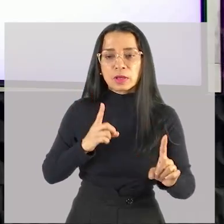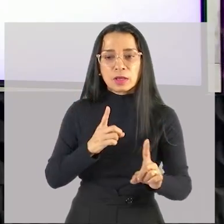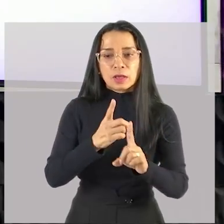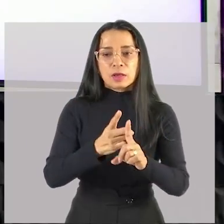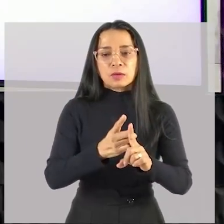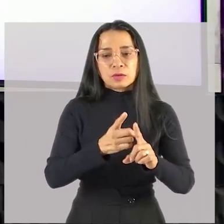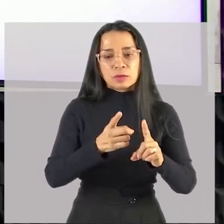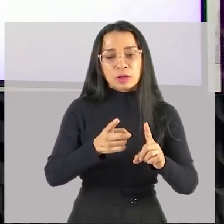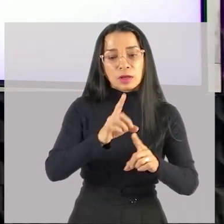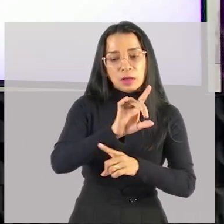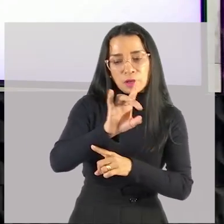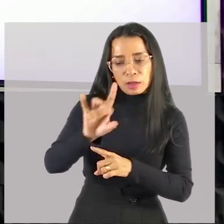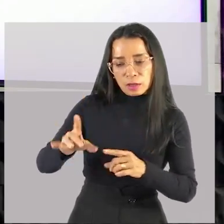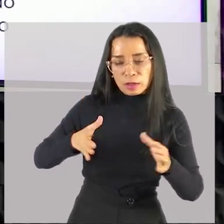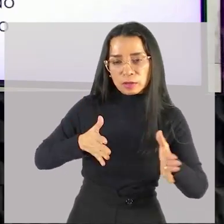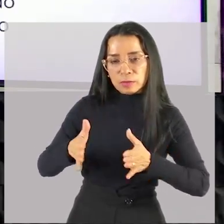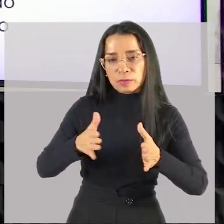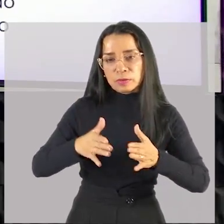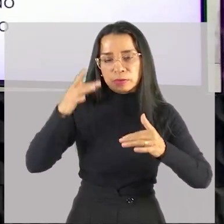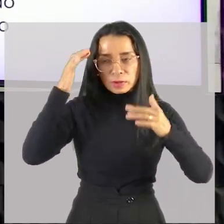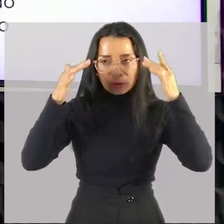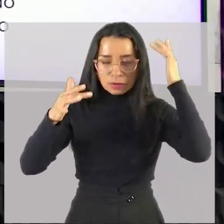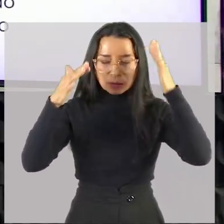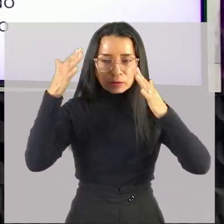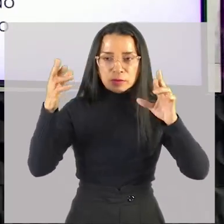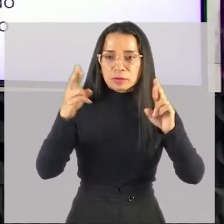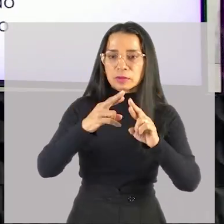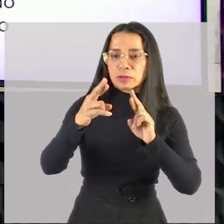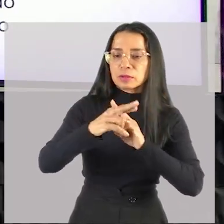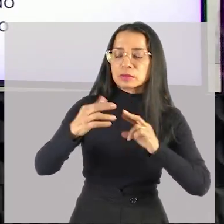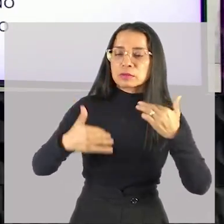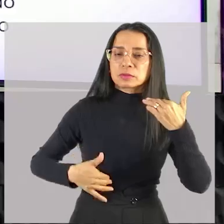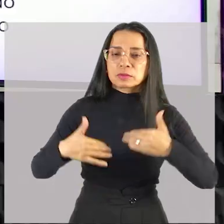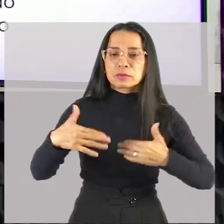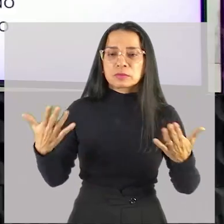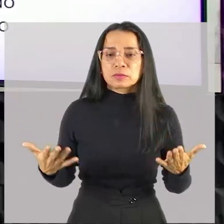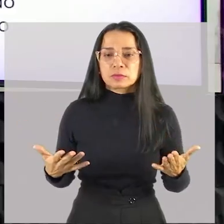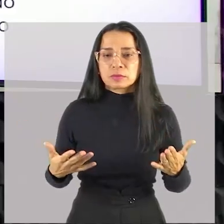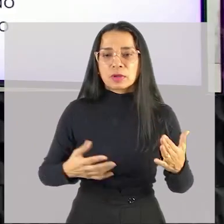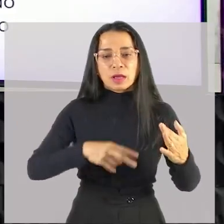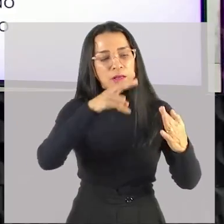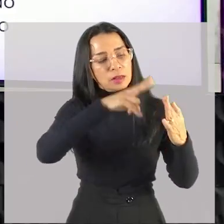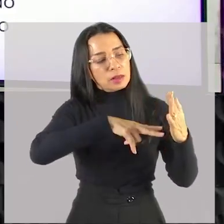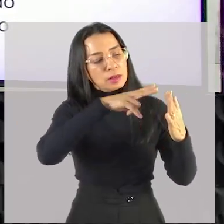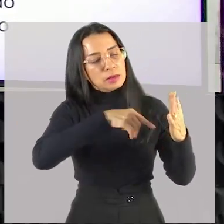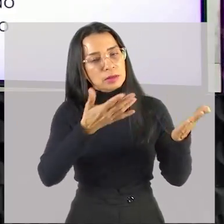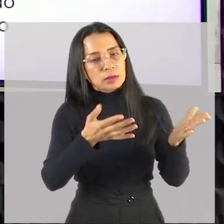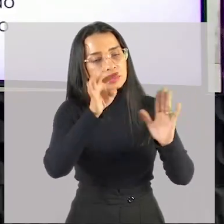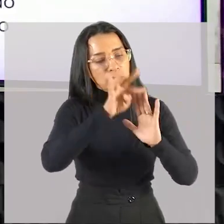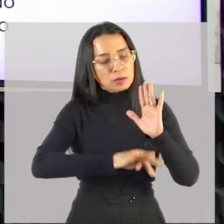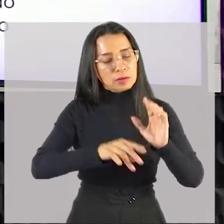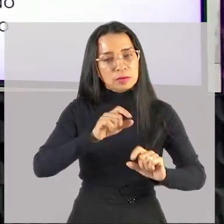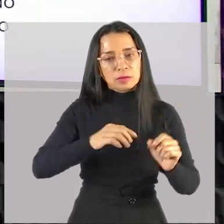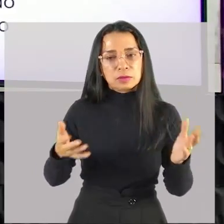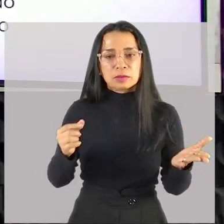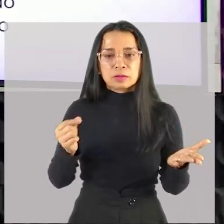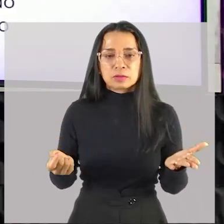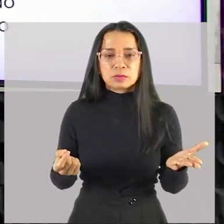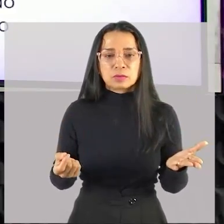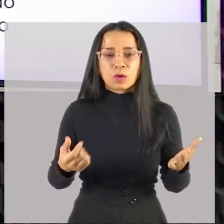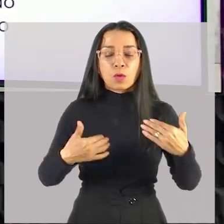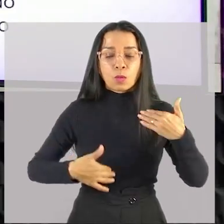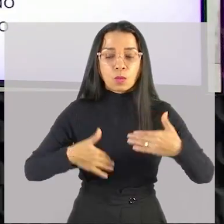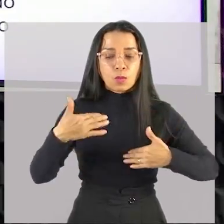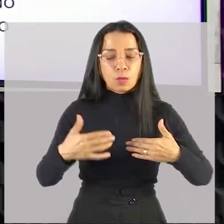a seu respeito. Então, leia a reflexão atual sobre o corpo. O corpo existe e pode